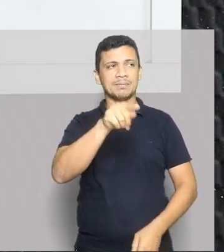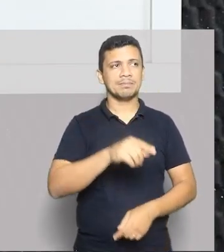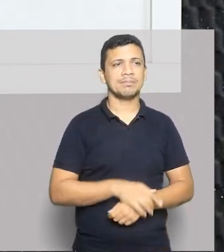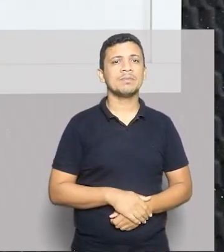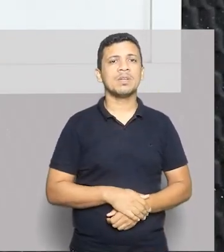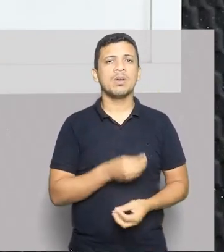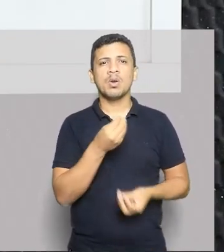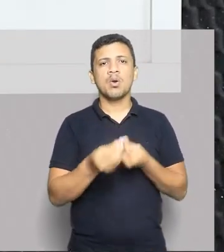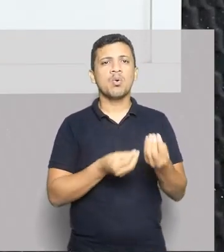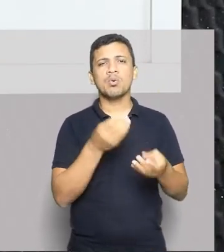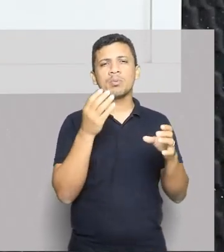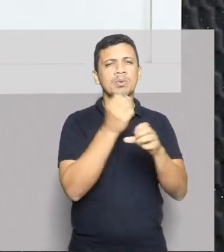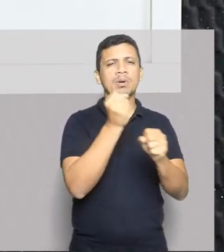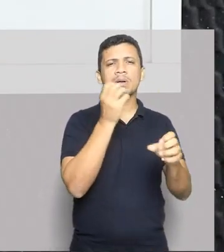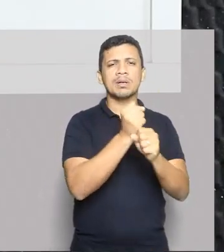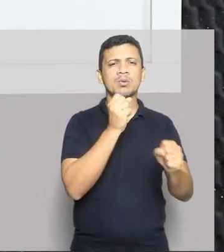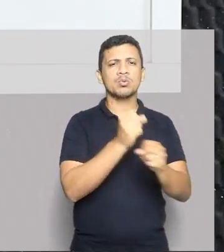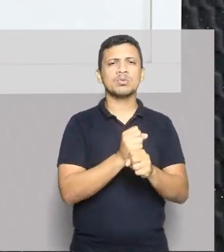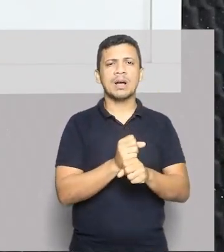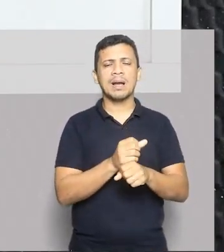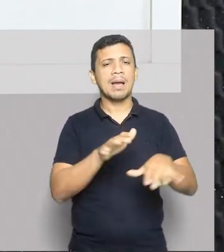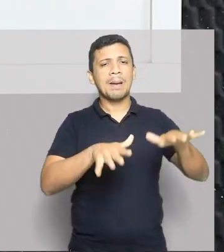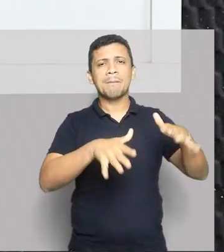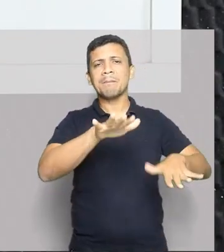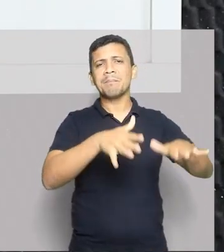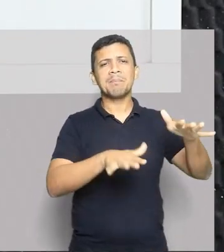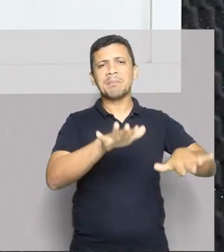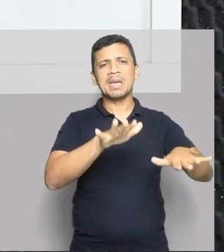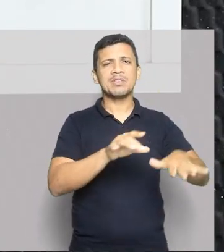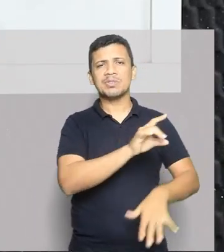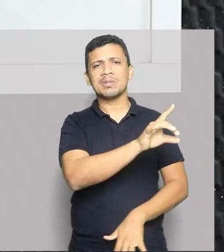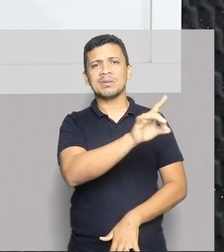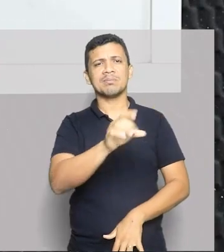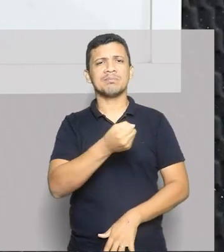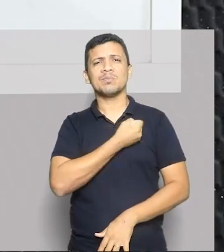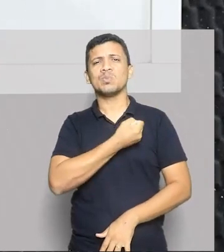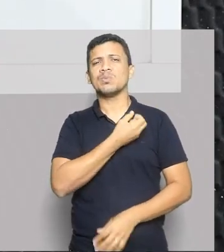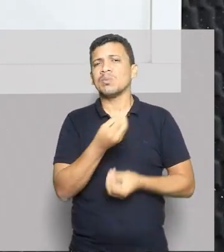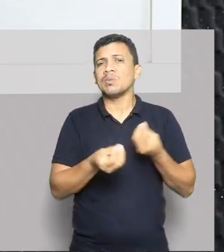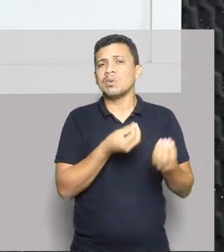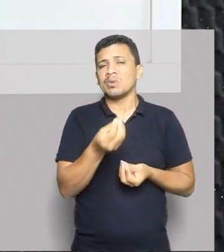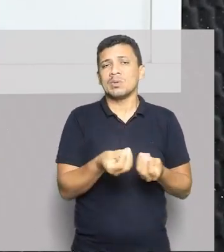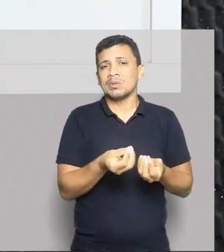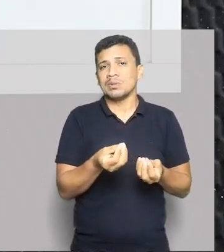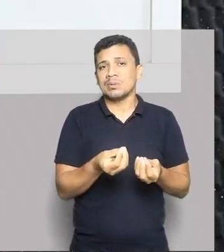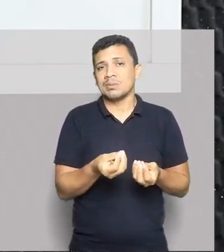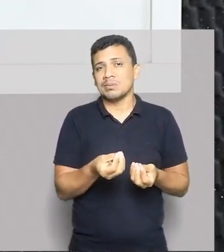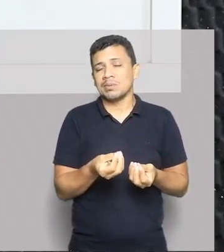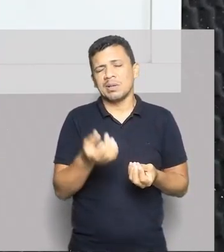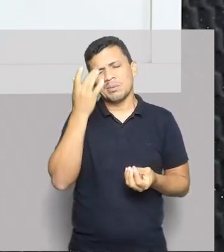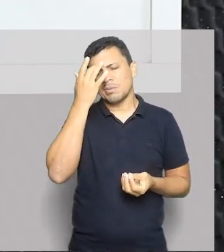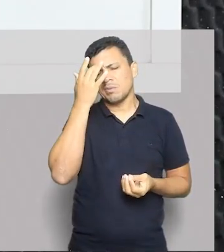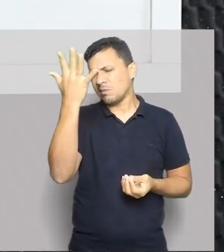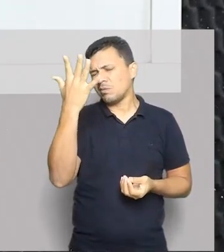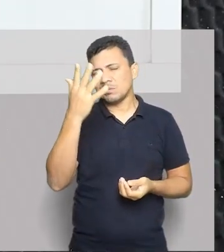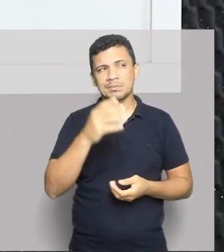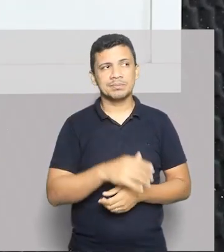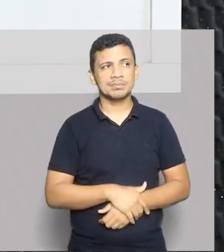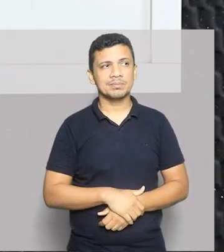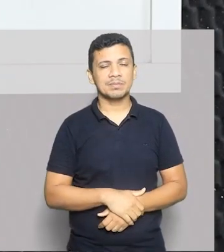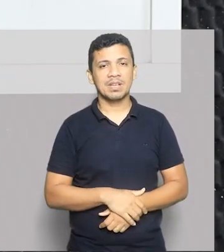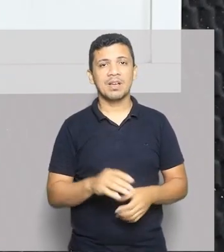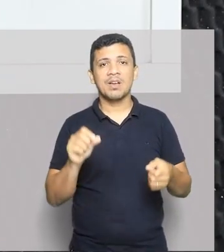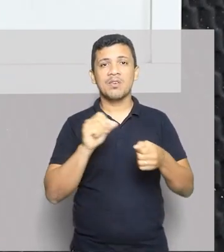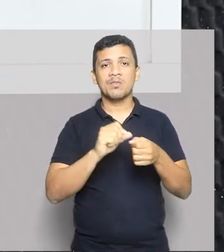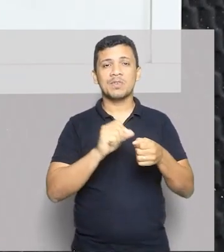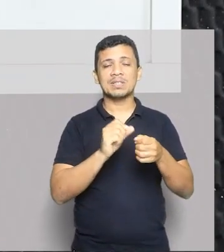para calcular a média desses valores? Ora, turma, é bem simples, isso aqui não tem problema. Você vai fazer